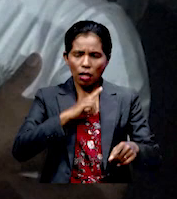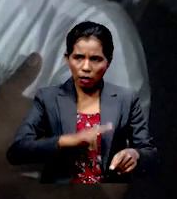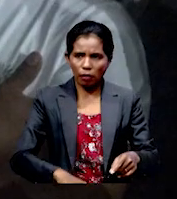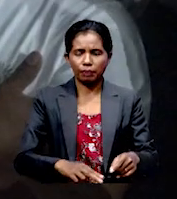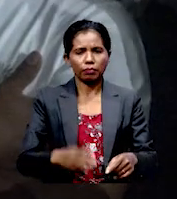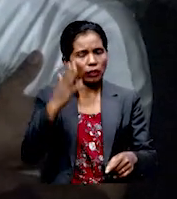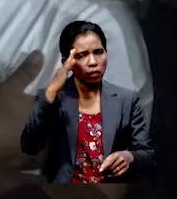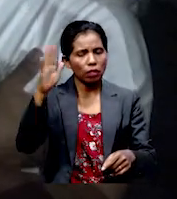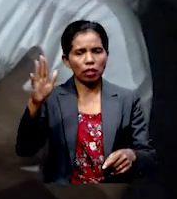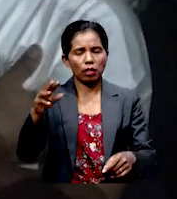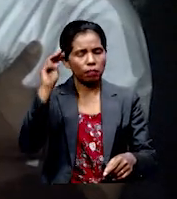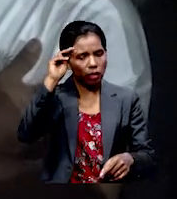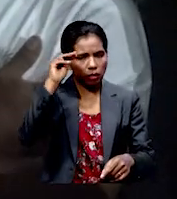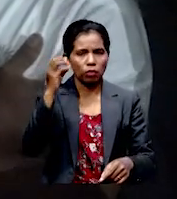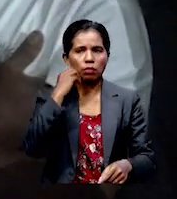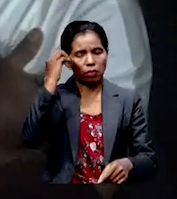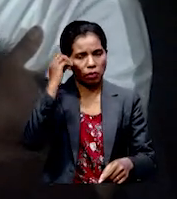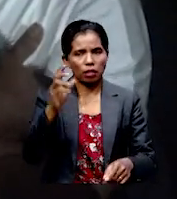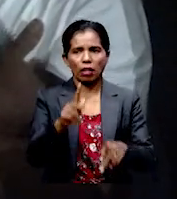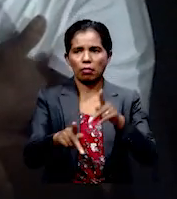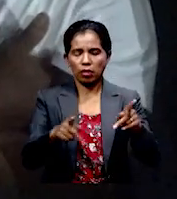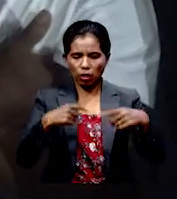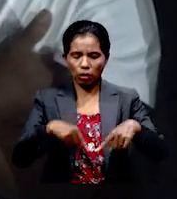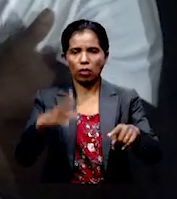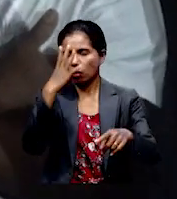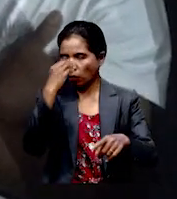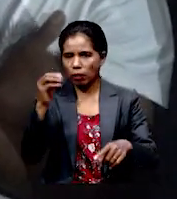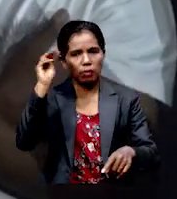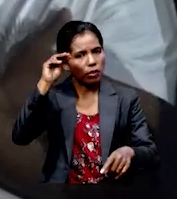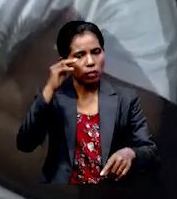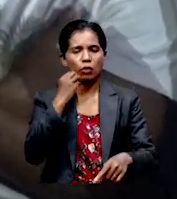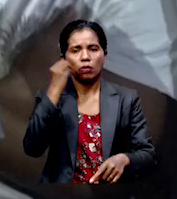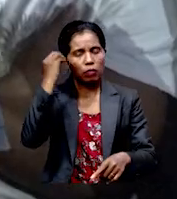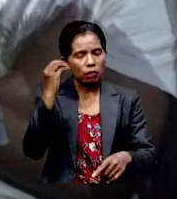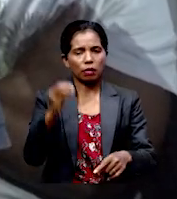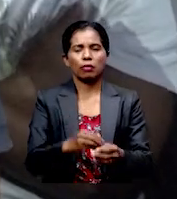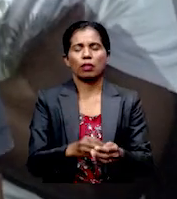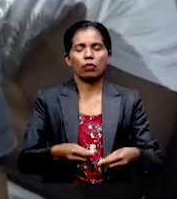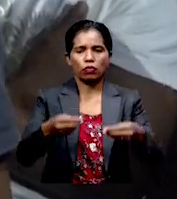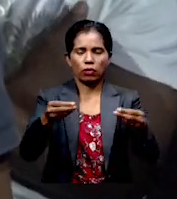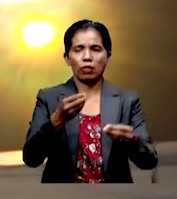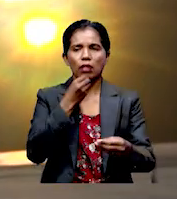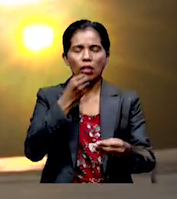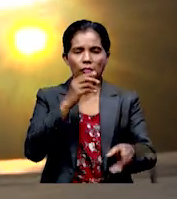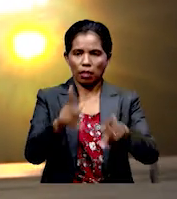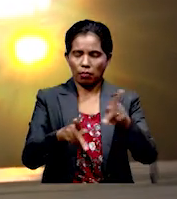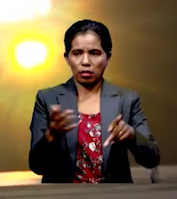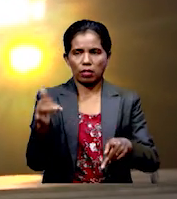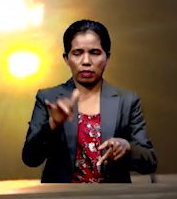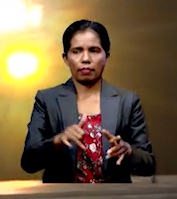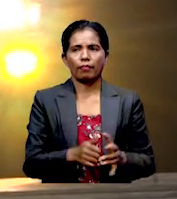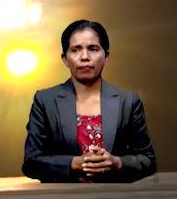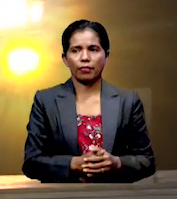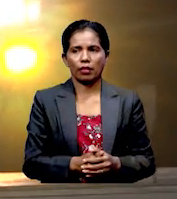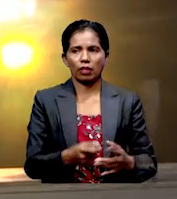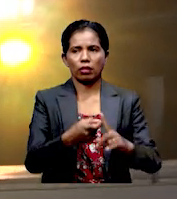ministro ne uma Ao até ministro nenhum, mas ele não arruca para todo o ministro nenhum, mas para ministro de impõem público. A foi reta em crítica